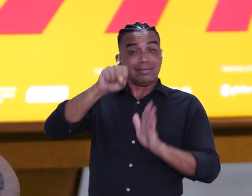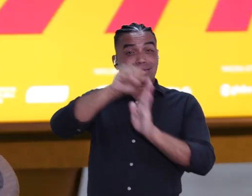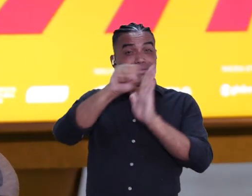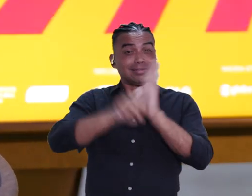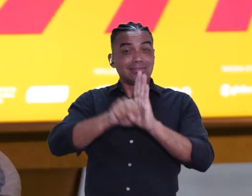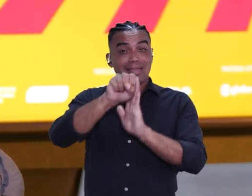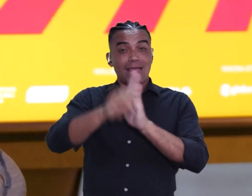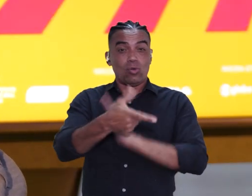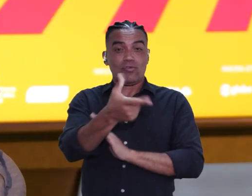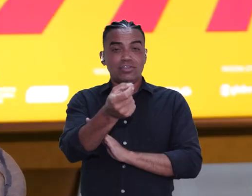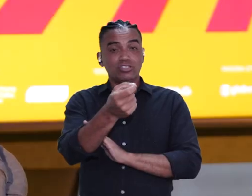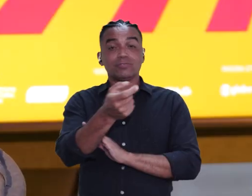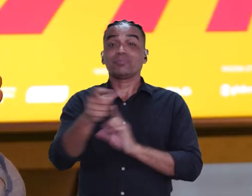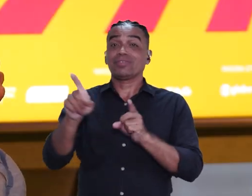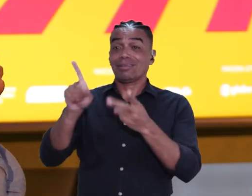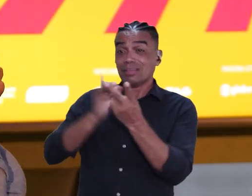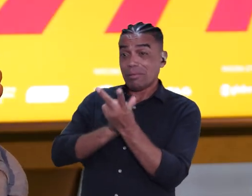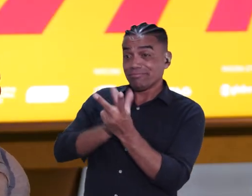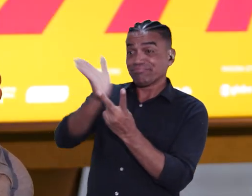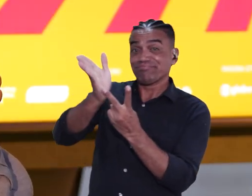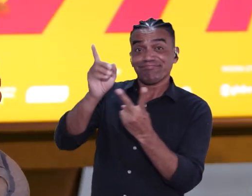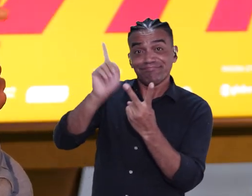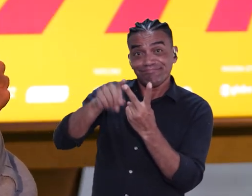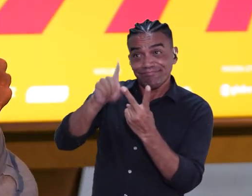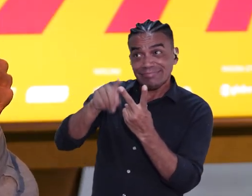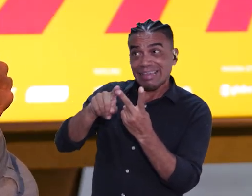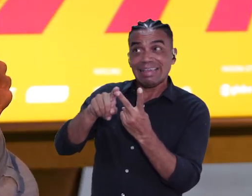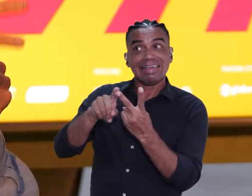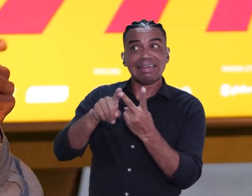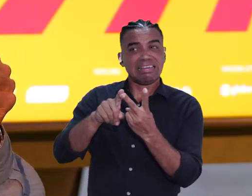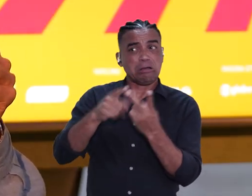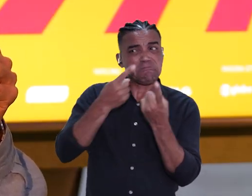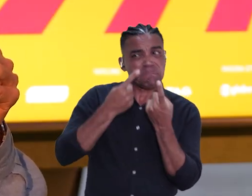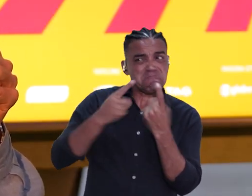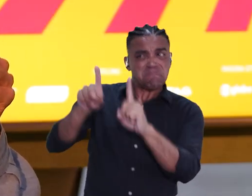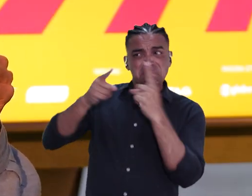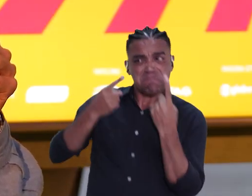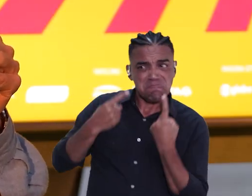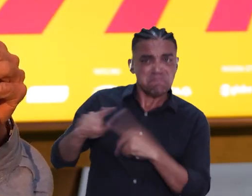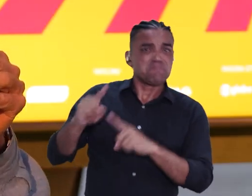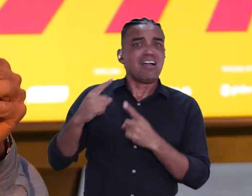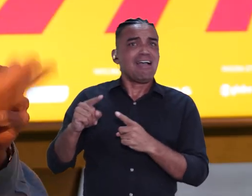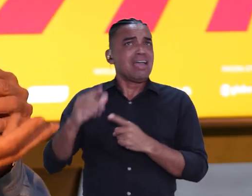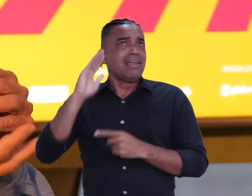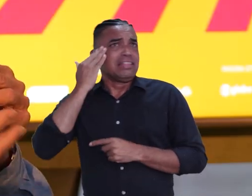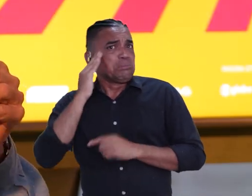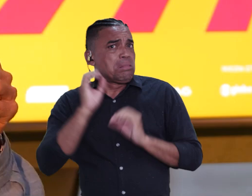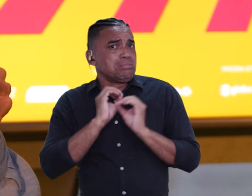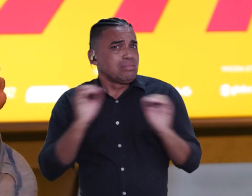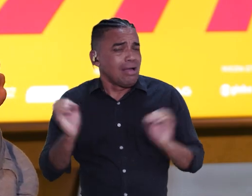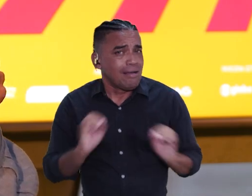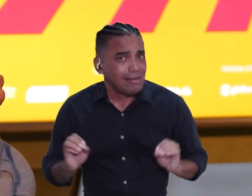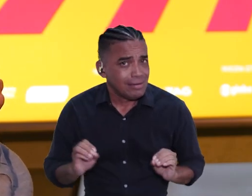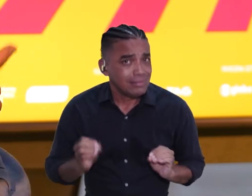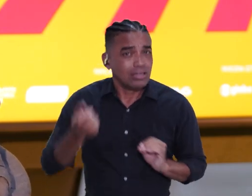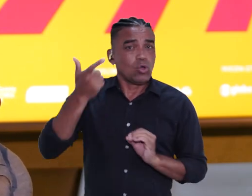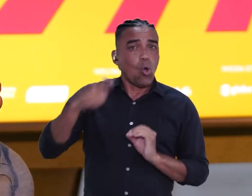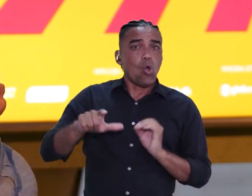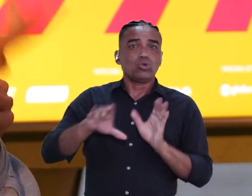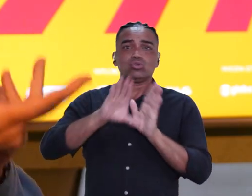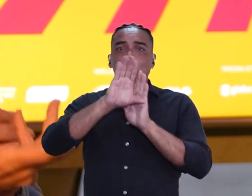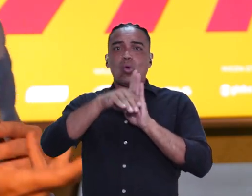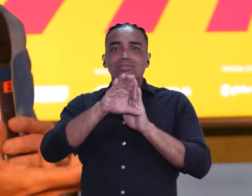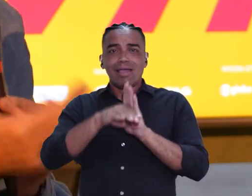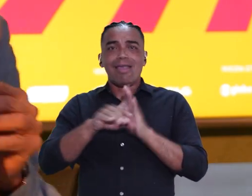dizer, o alvo de todos os ataques às incompreensões e também de outras, vamos dizer, concepções